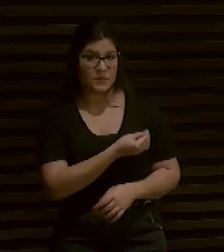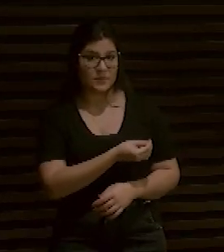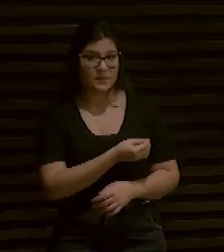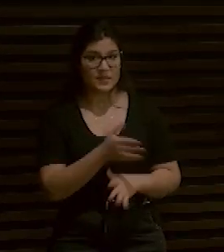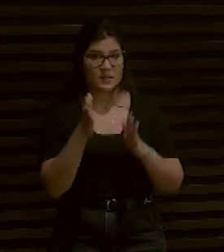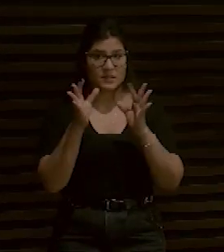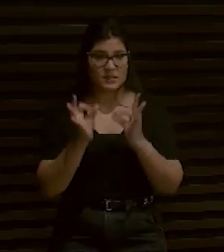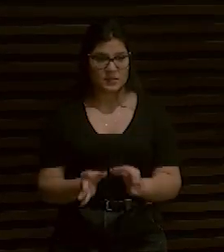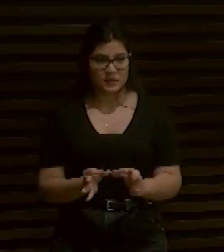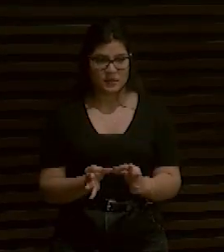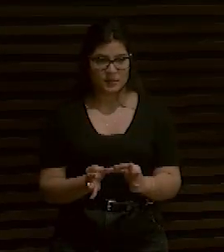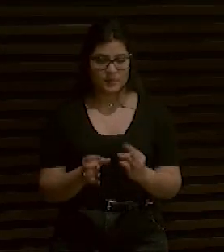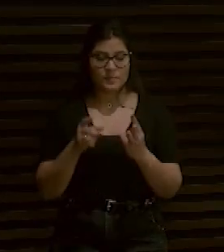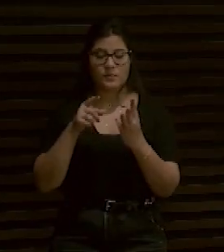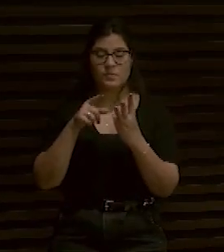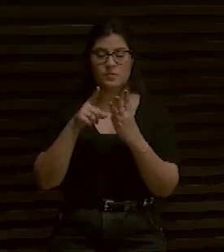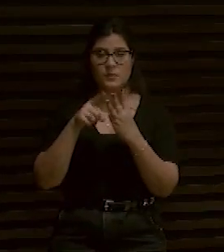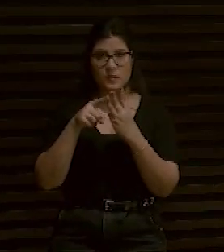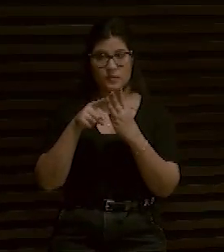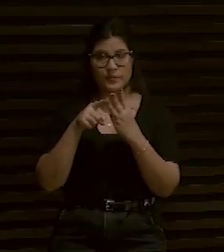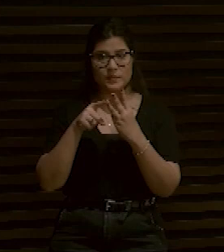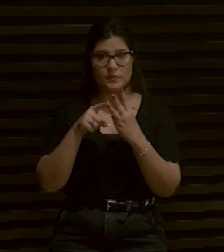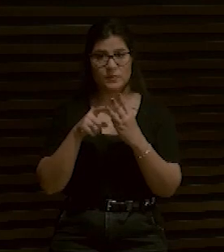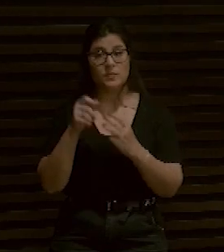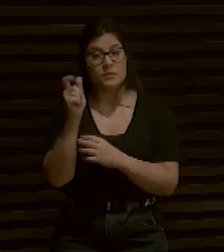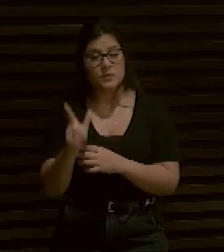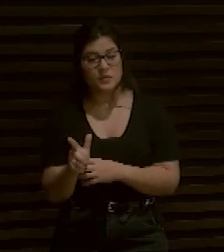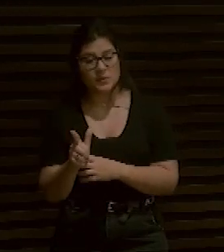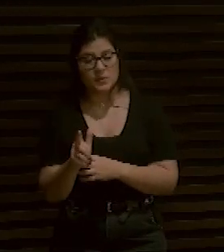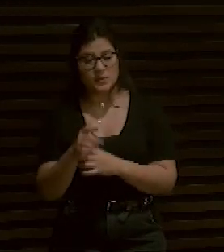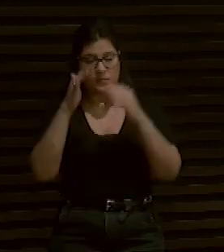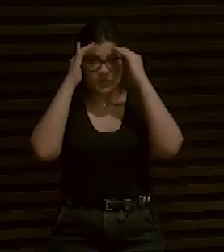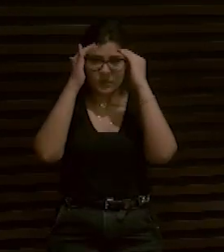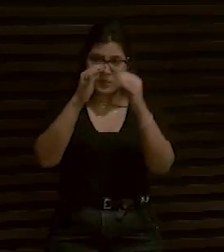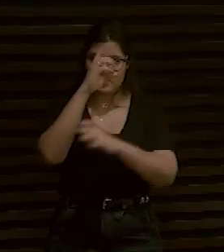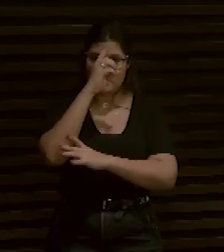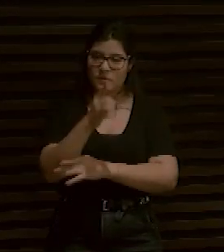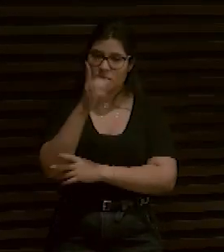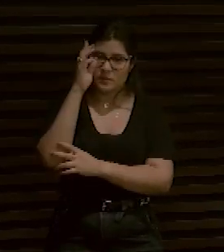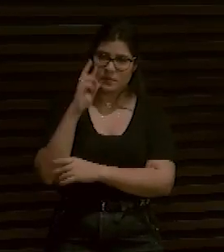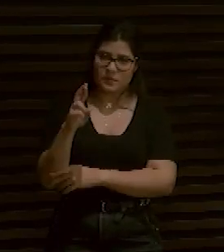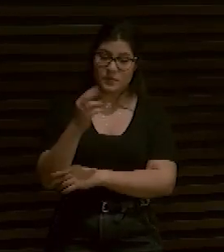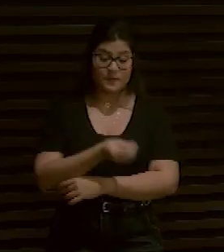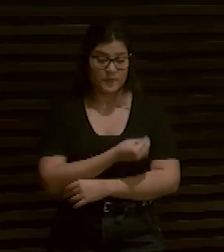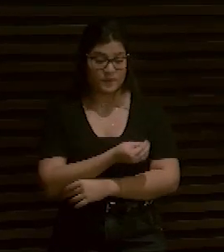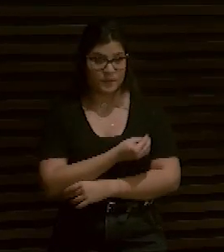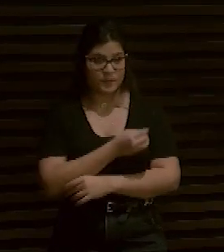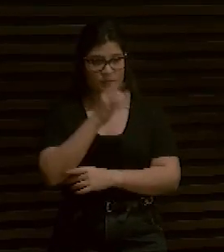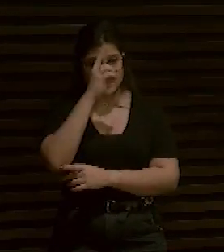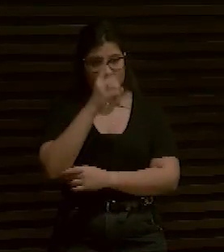palavrinha. O terceiro ponto, que quem guarda os mandamentos do Senhor, quem vive os mandamentos do